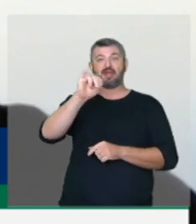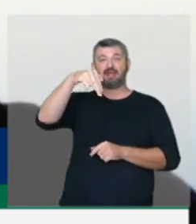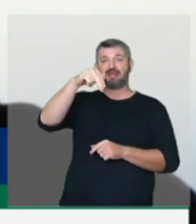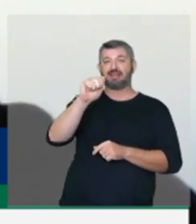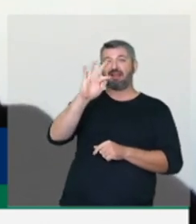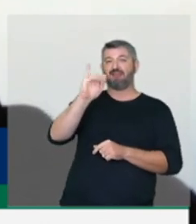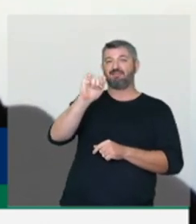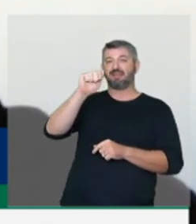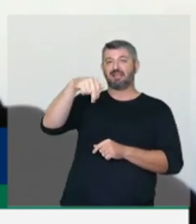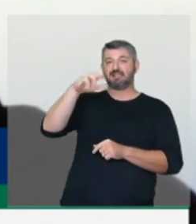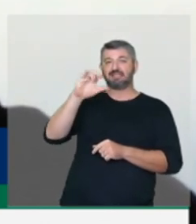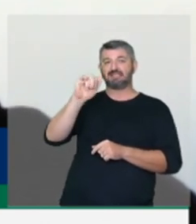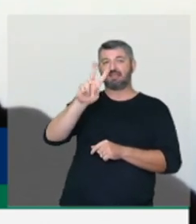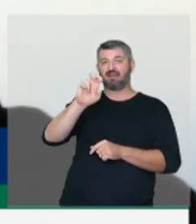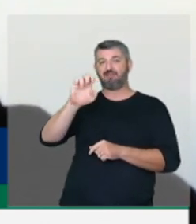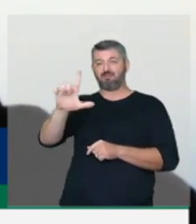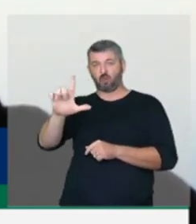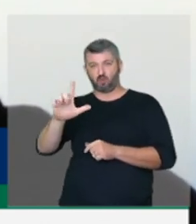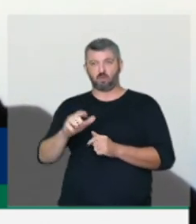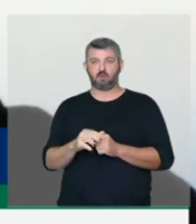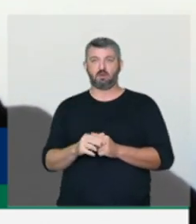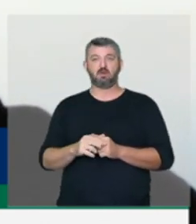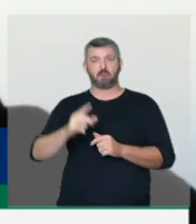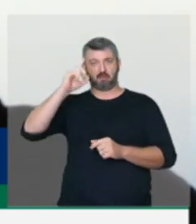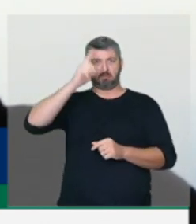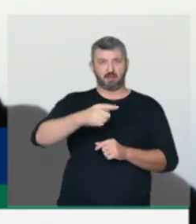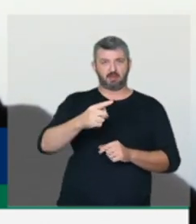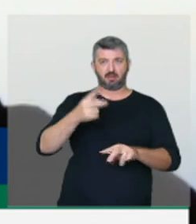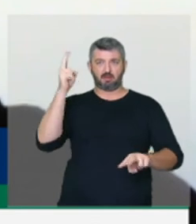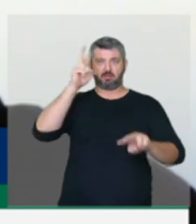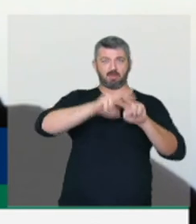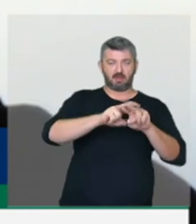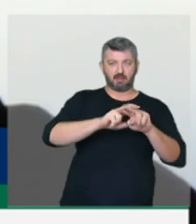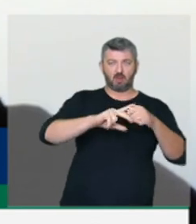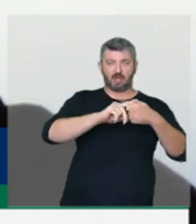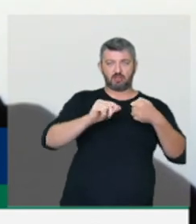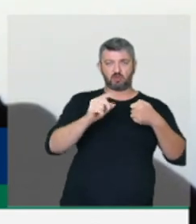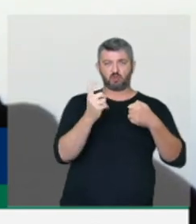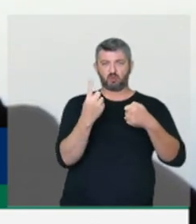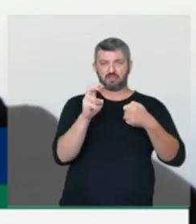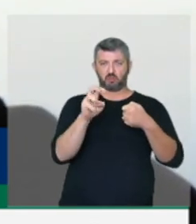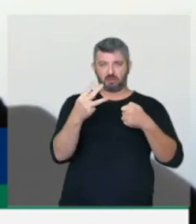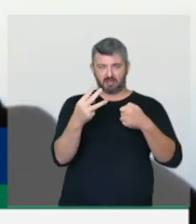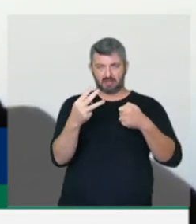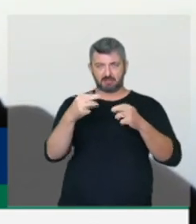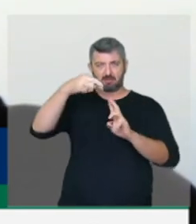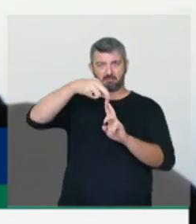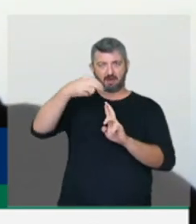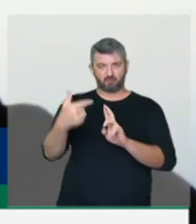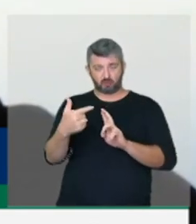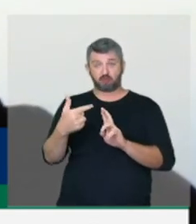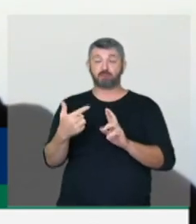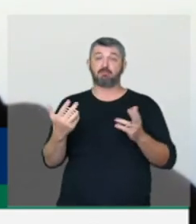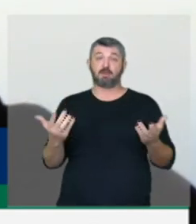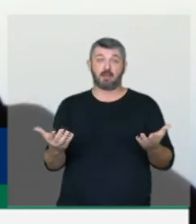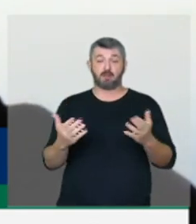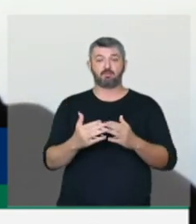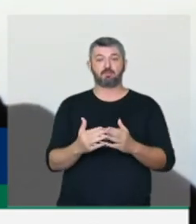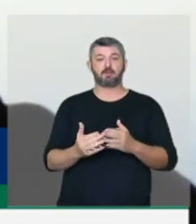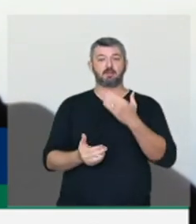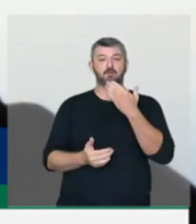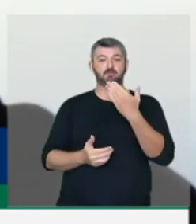reconhece o obstáculo constitucional para a decretação da prisão constante do artigo 53, parágrafo 2º. E assim,